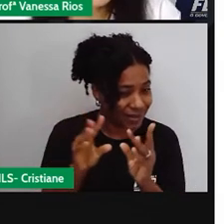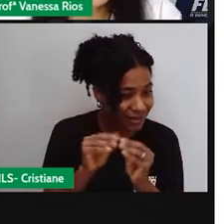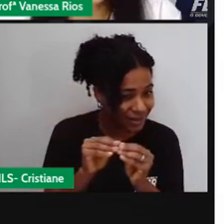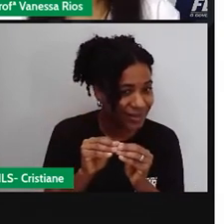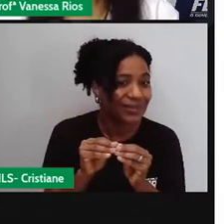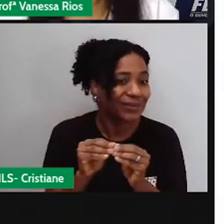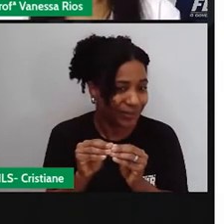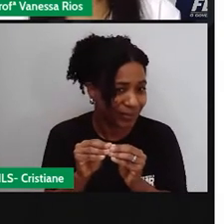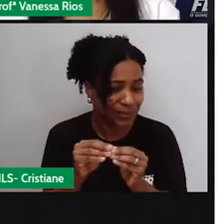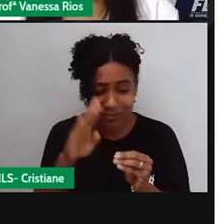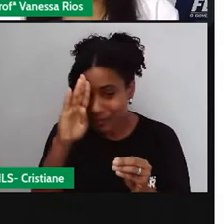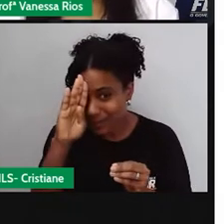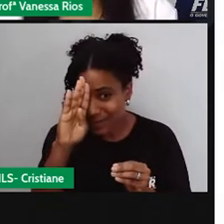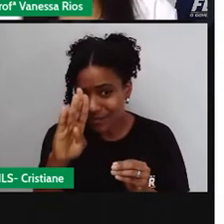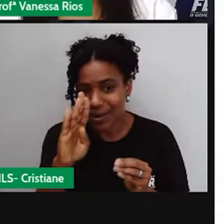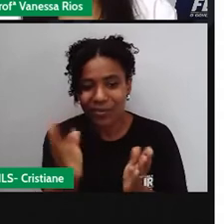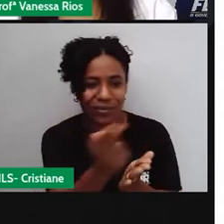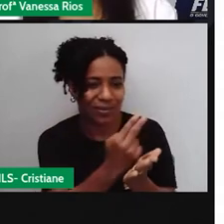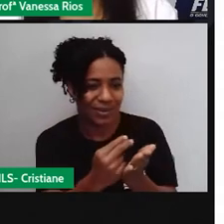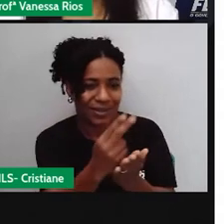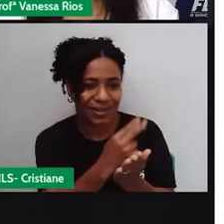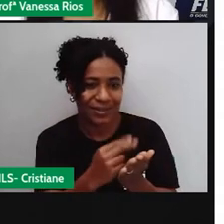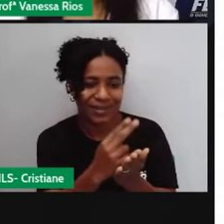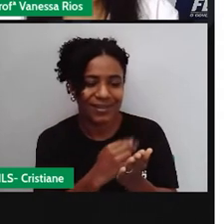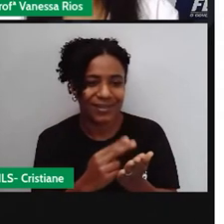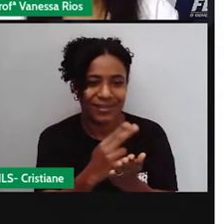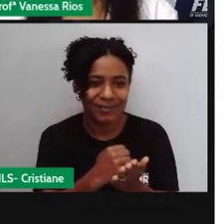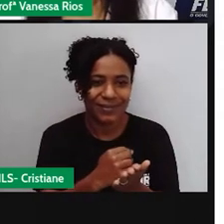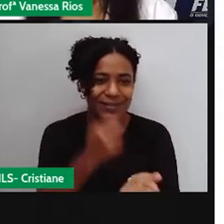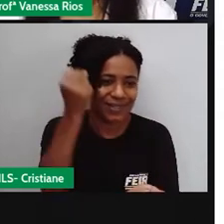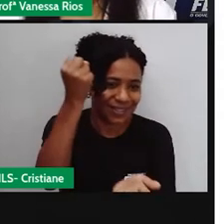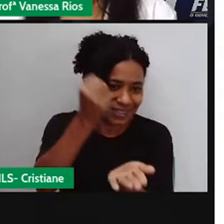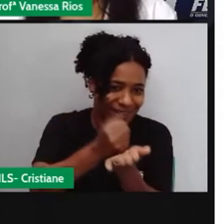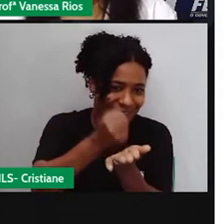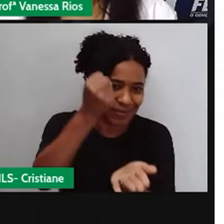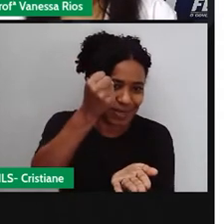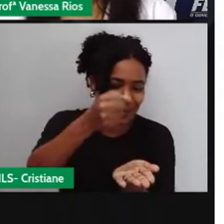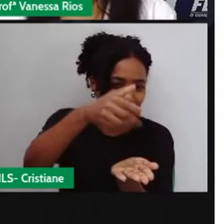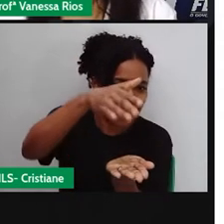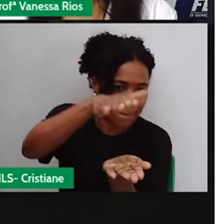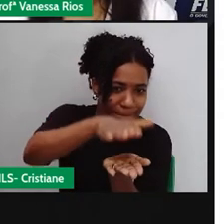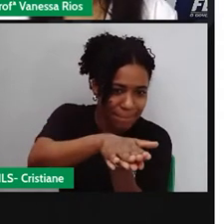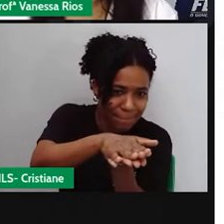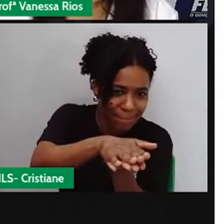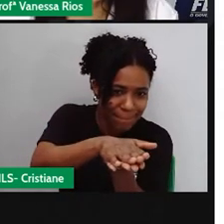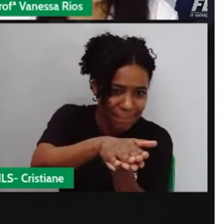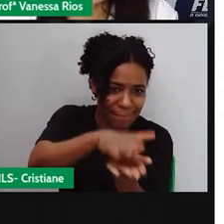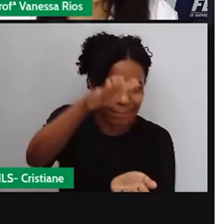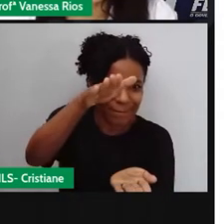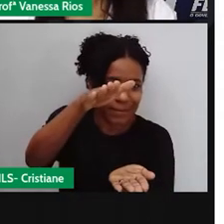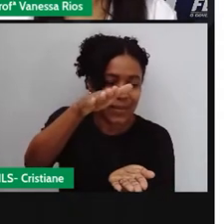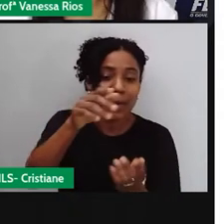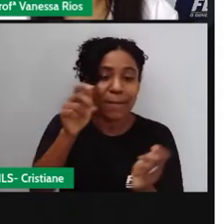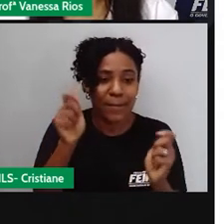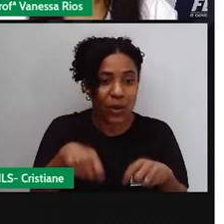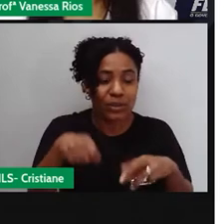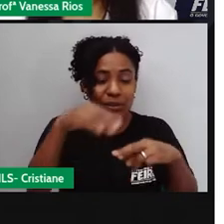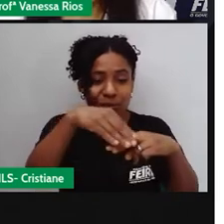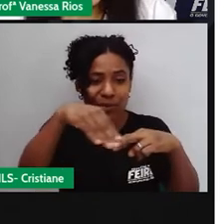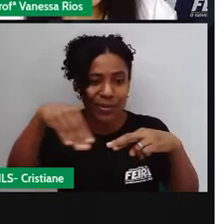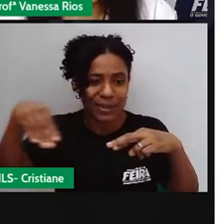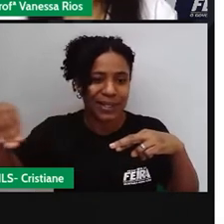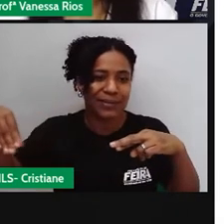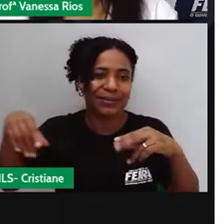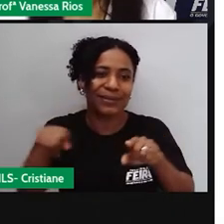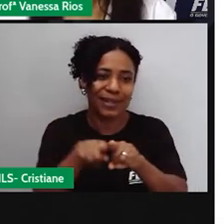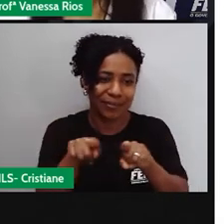principal, de se fazer uma estilogravura é o carimbando. Então, ela pode aparecer aí com os cordéis e pode aparecer